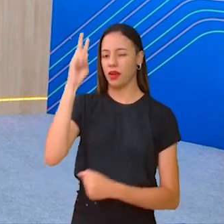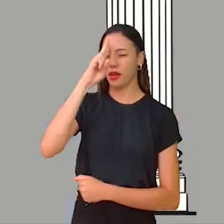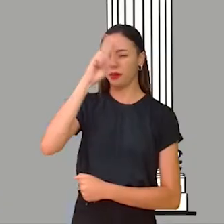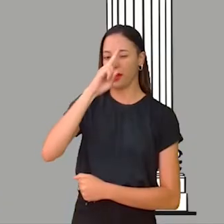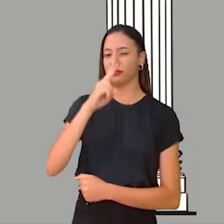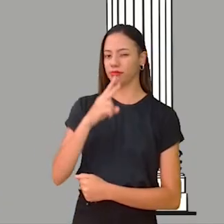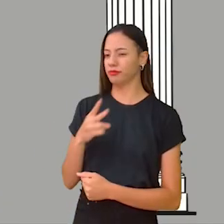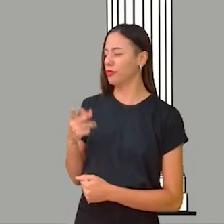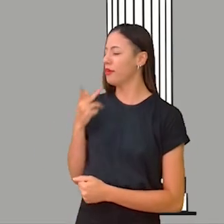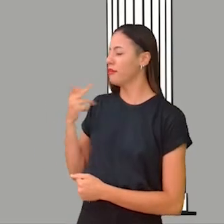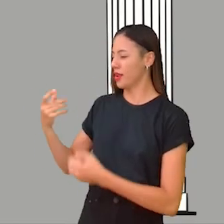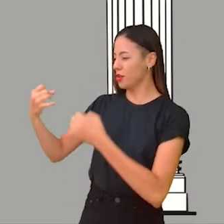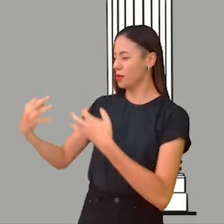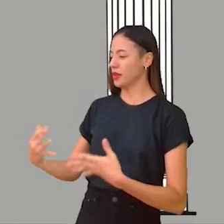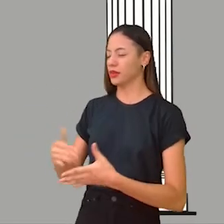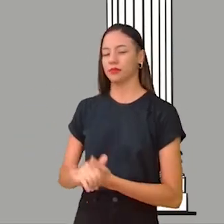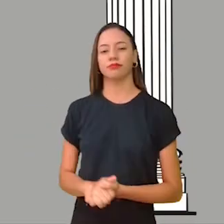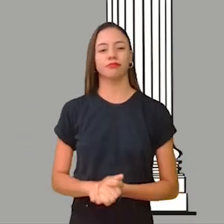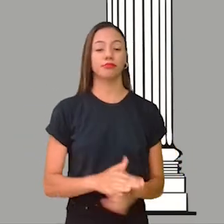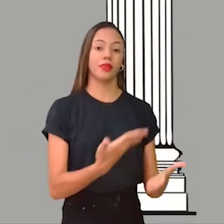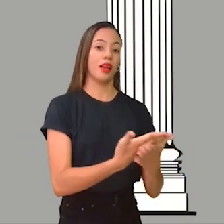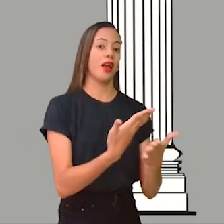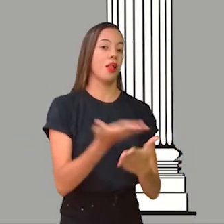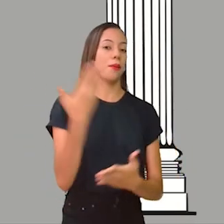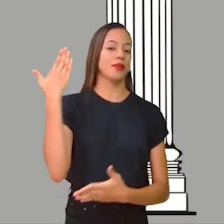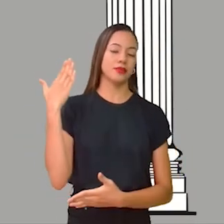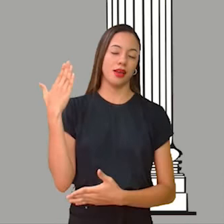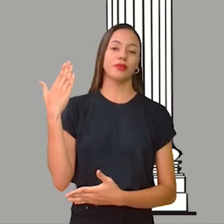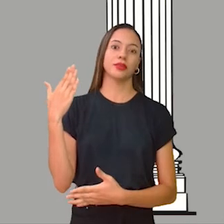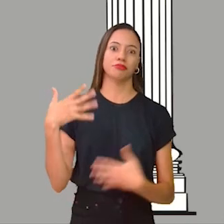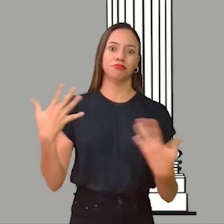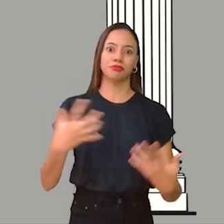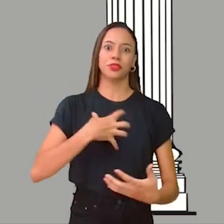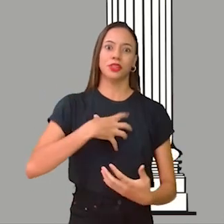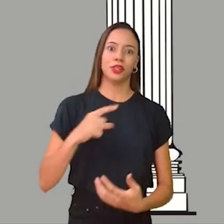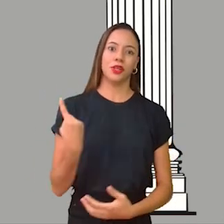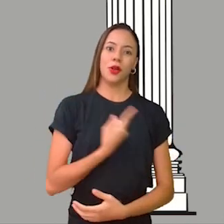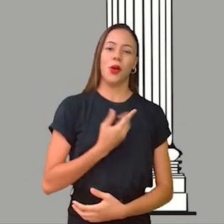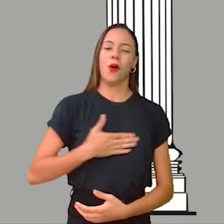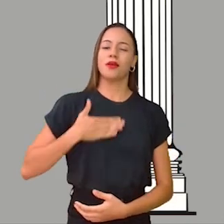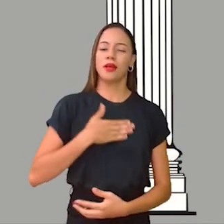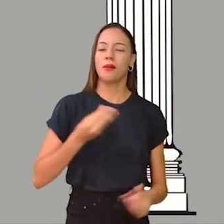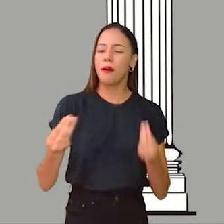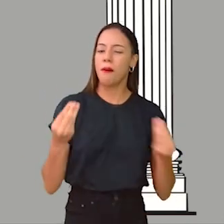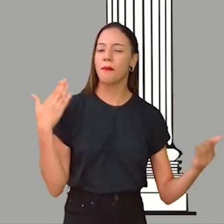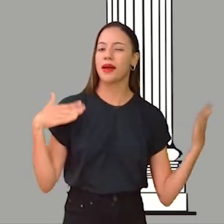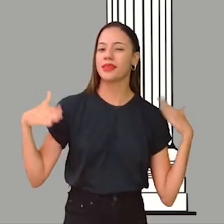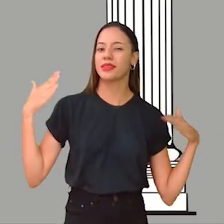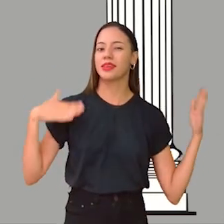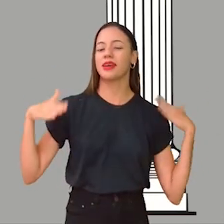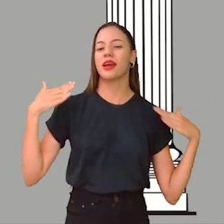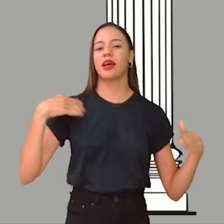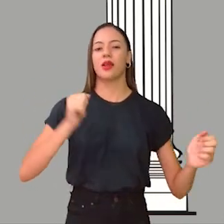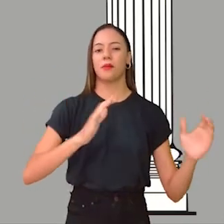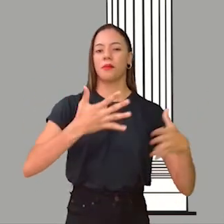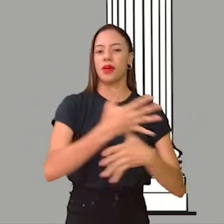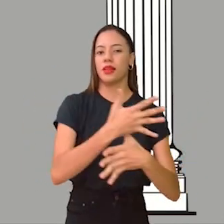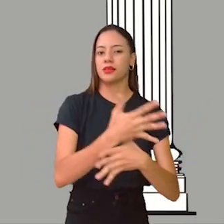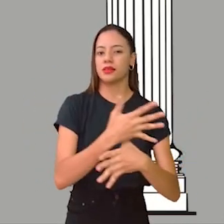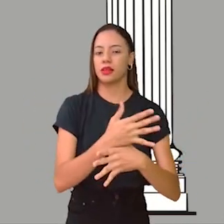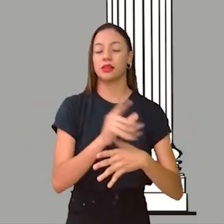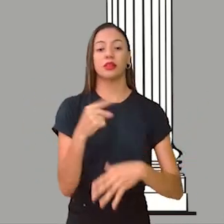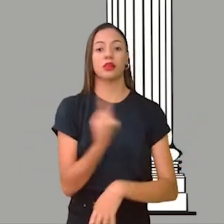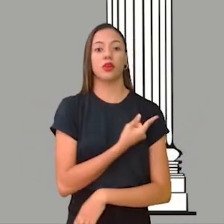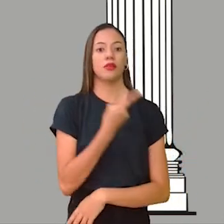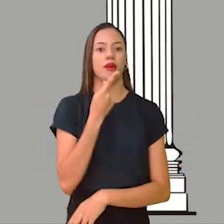pessoal. Opa, nossa aula passada foi do jeito que a gente gosta. Passeando pela cidade, não foi? Exatamente. Então, a gente trouxe as questões não só do que